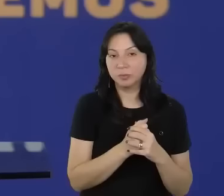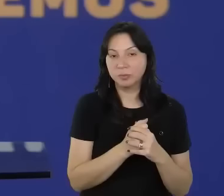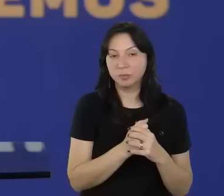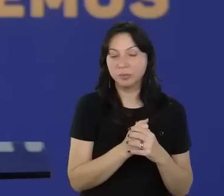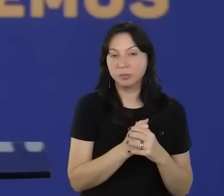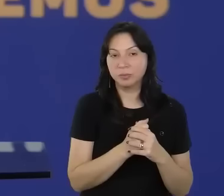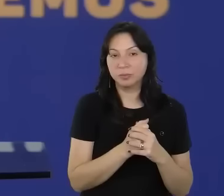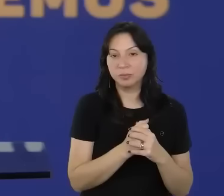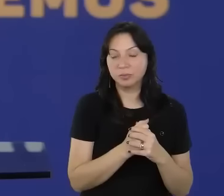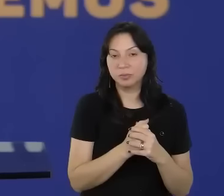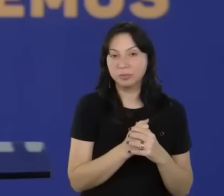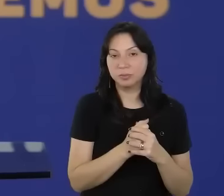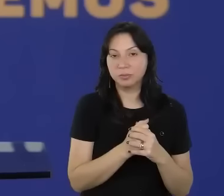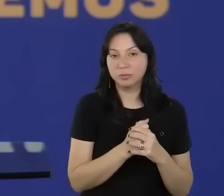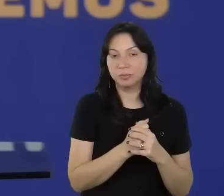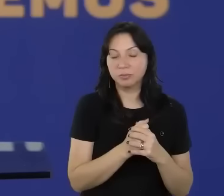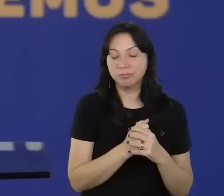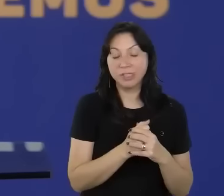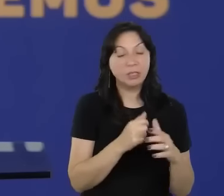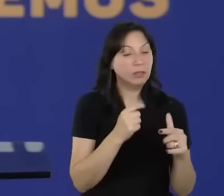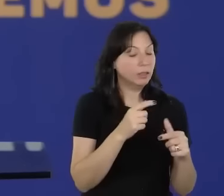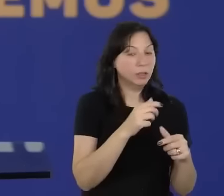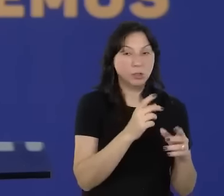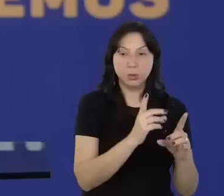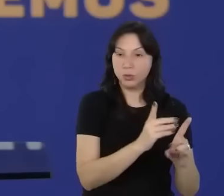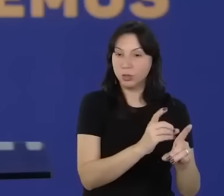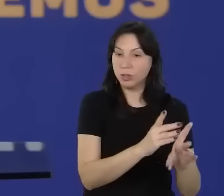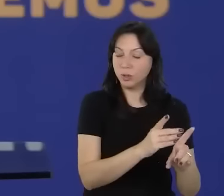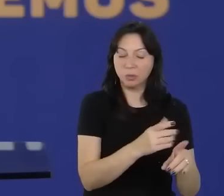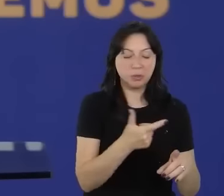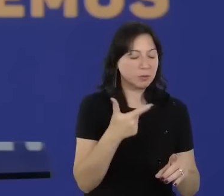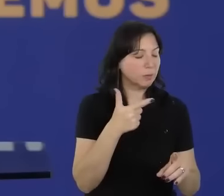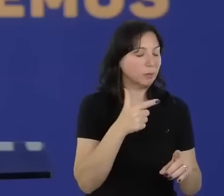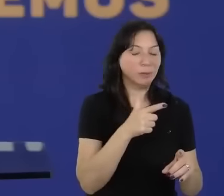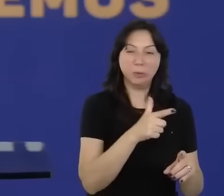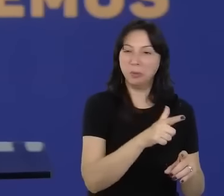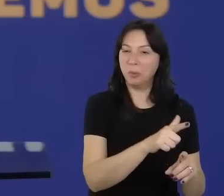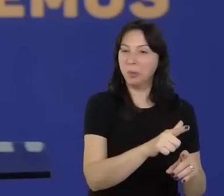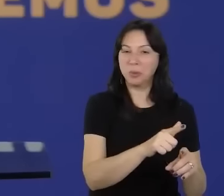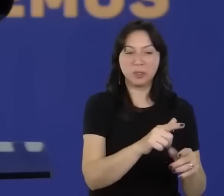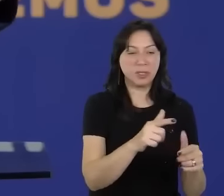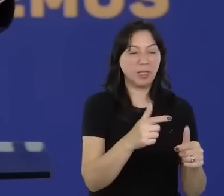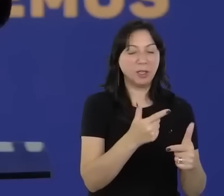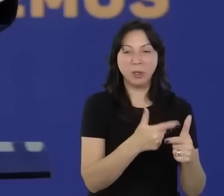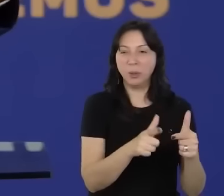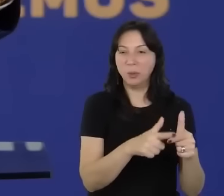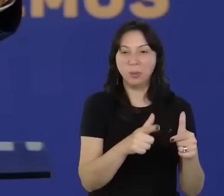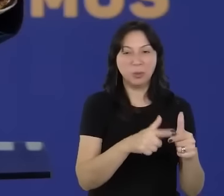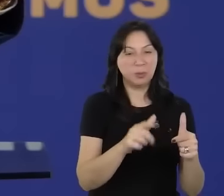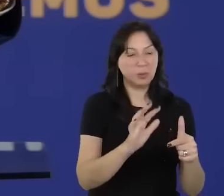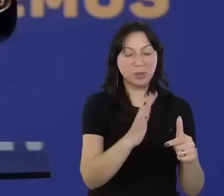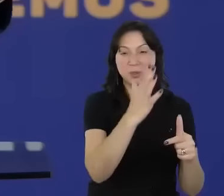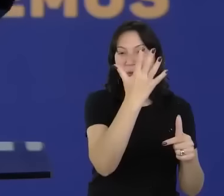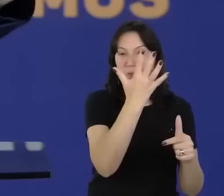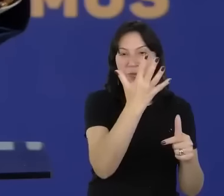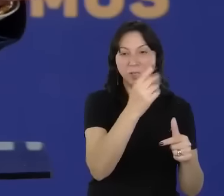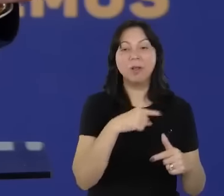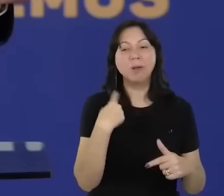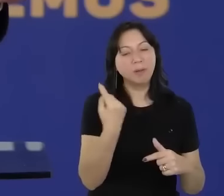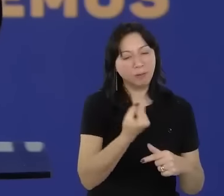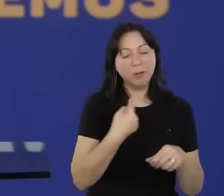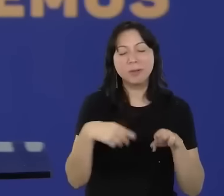Oeste e Eles não conseguem resolver o problema Quantas vezes você e eu também enfrentamos um problema disz meu Deus eu não sei lidar com isso eu não tenho